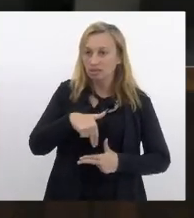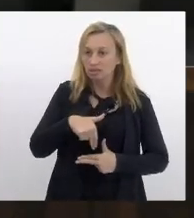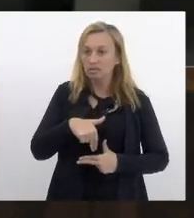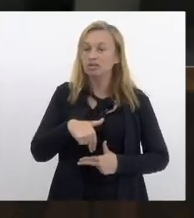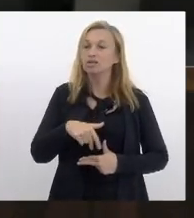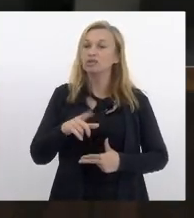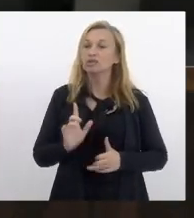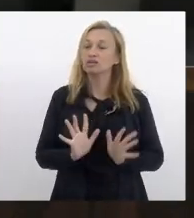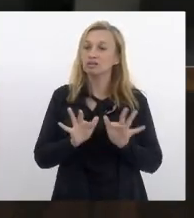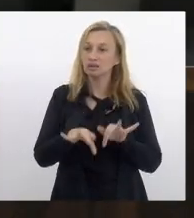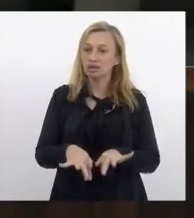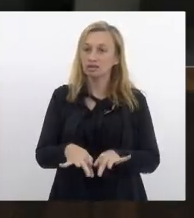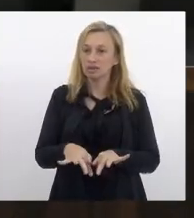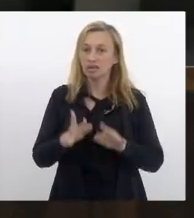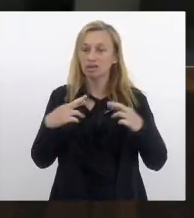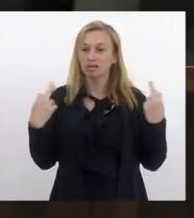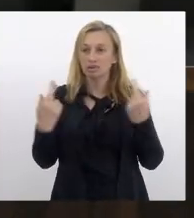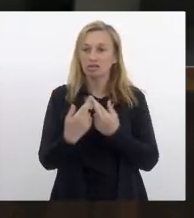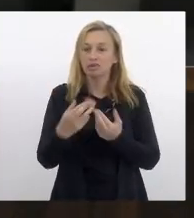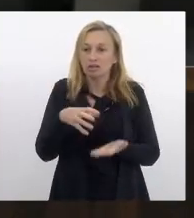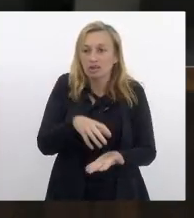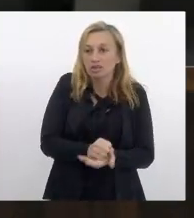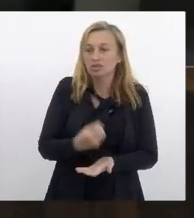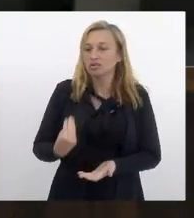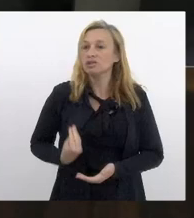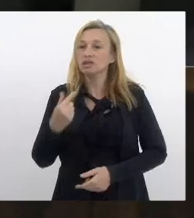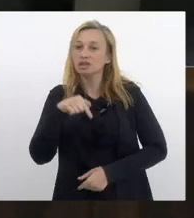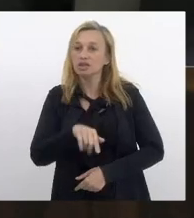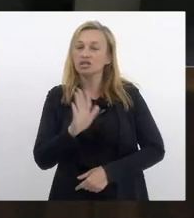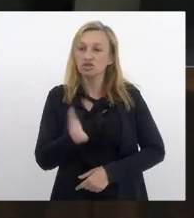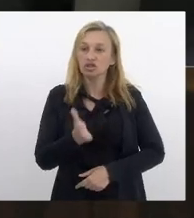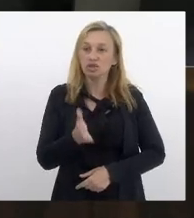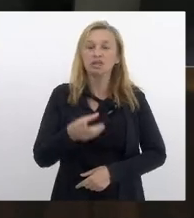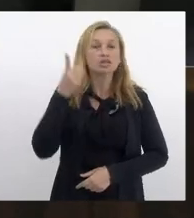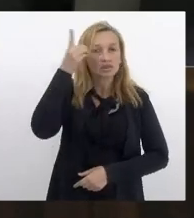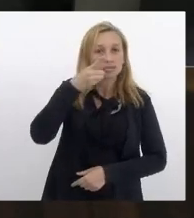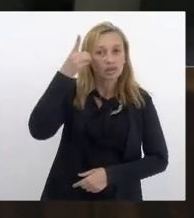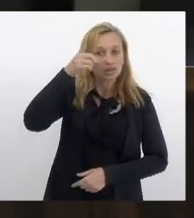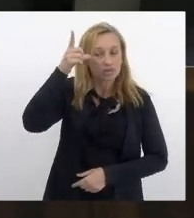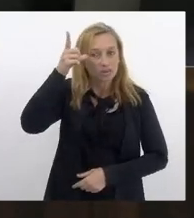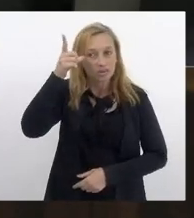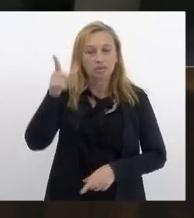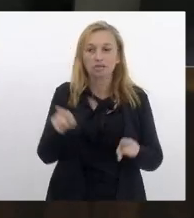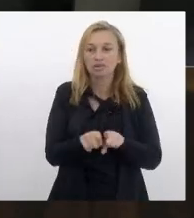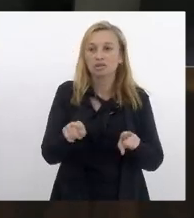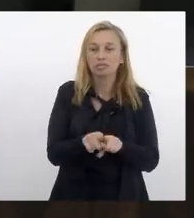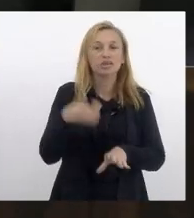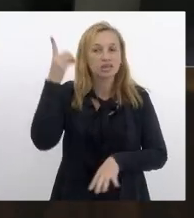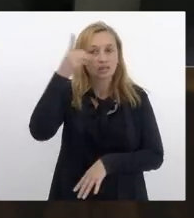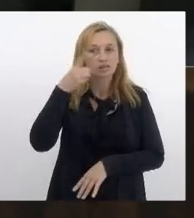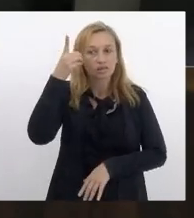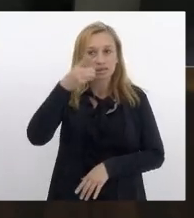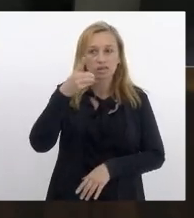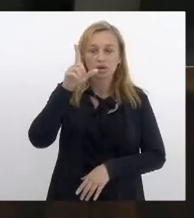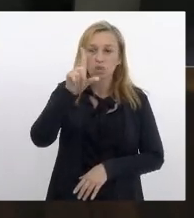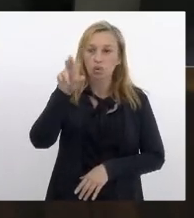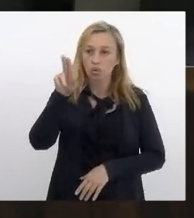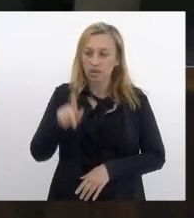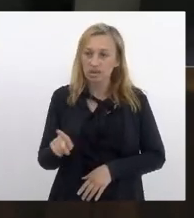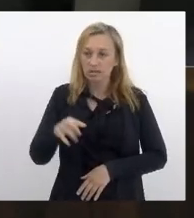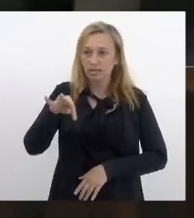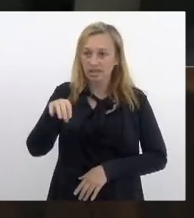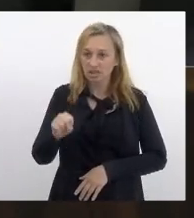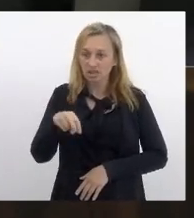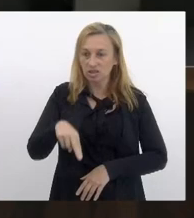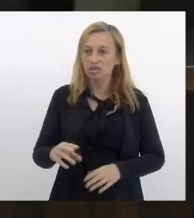vamos suspender a sessão. Registro que estão presentes já aqui em plenário a deputada Lucinha e também o deputado Luiz Martins. A